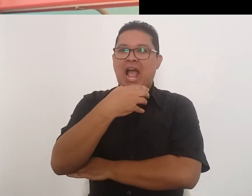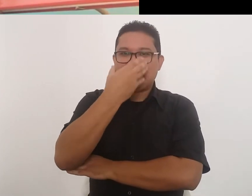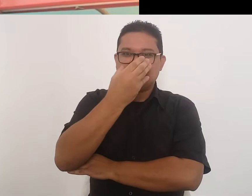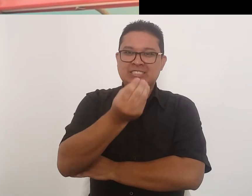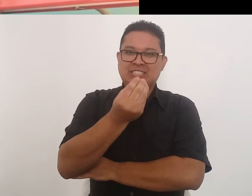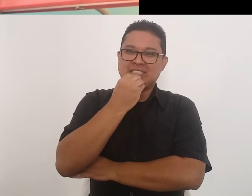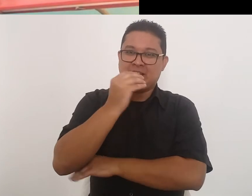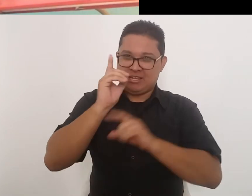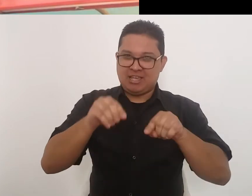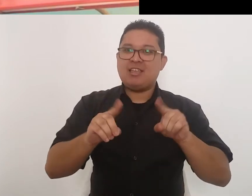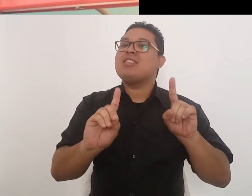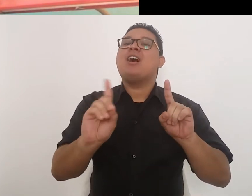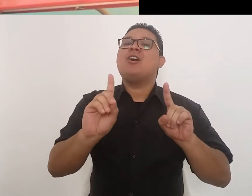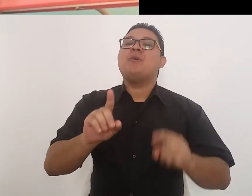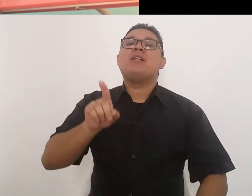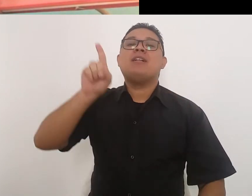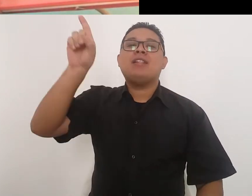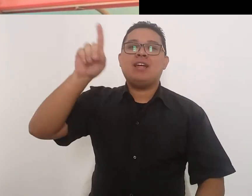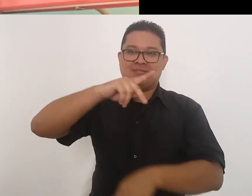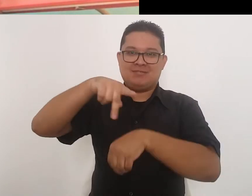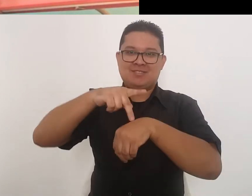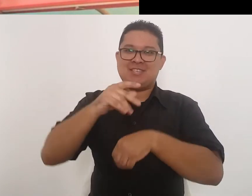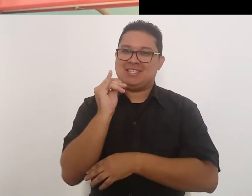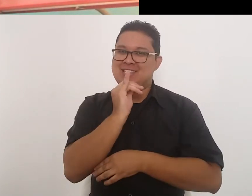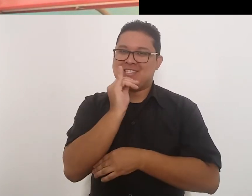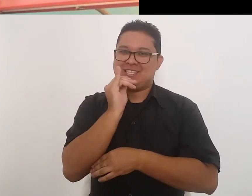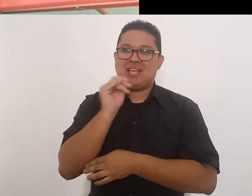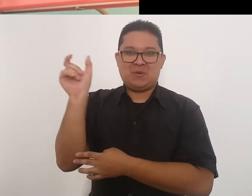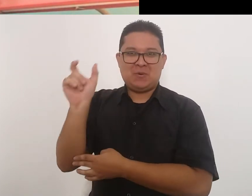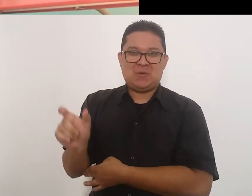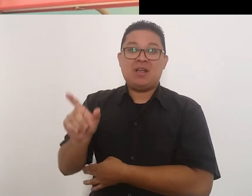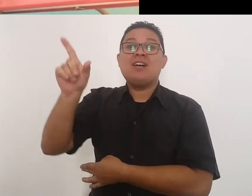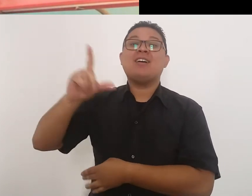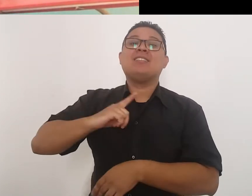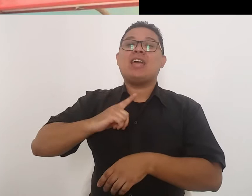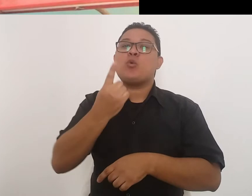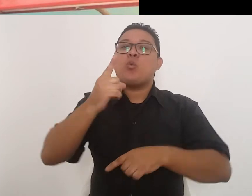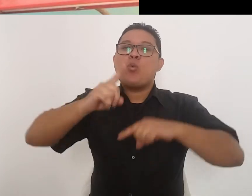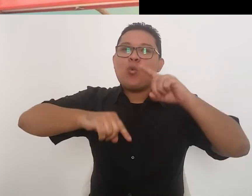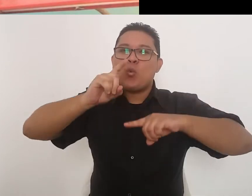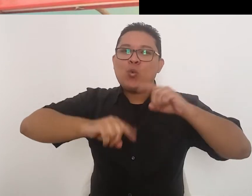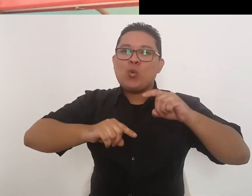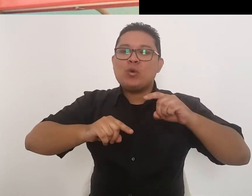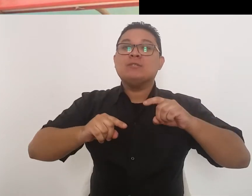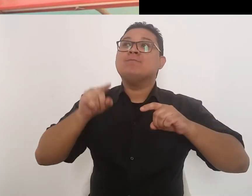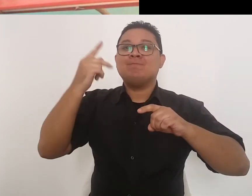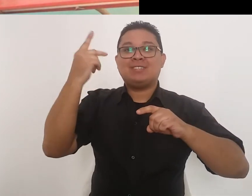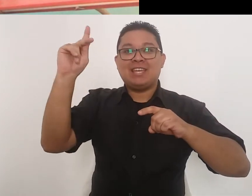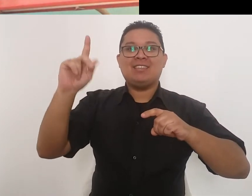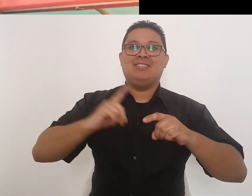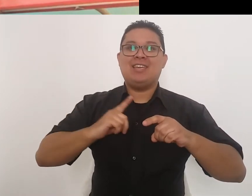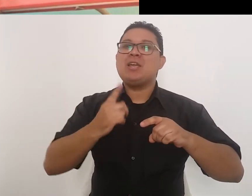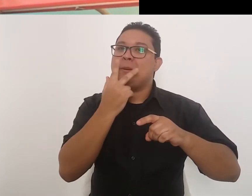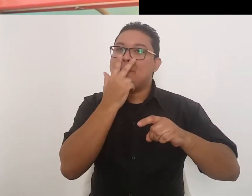comum nas cozinhas italianas. Os italianos são muito criteriosos aí na comida, no tempo de